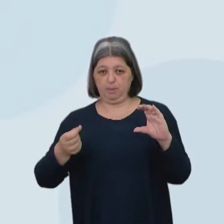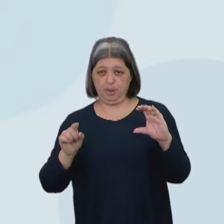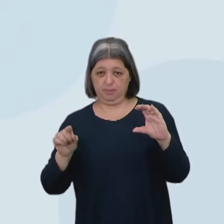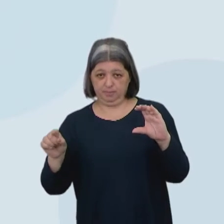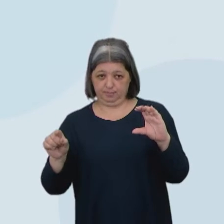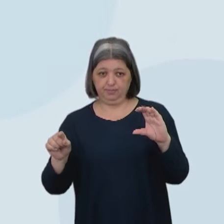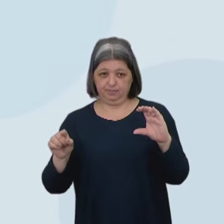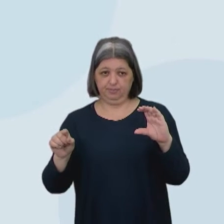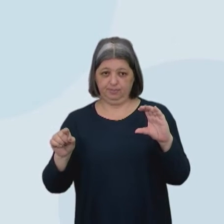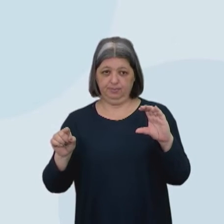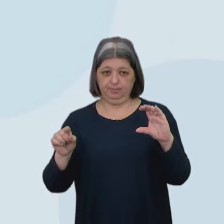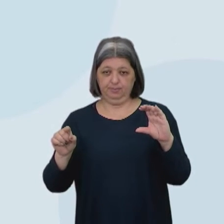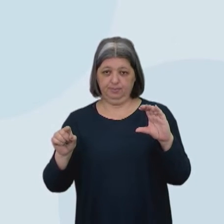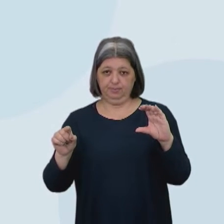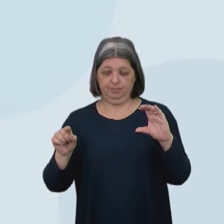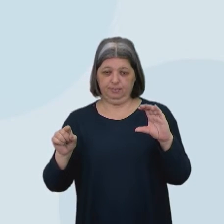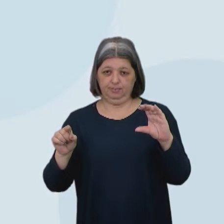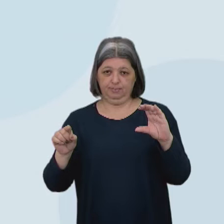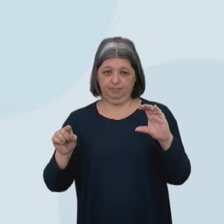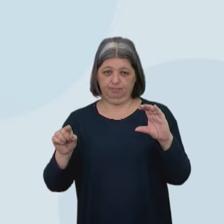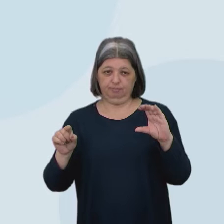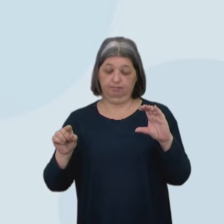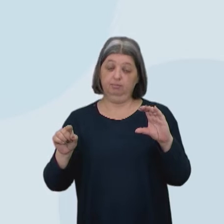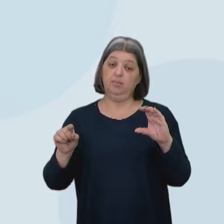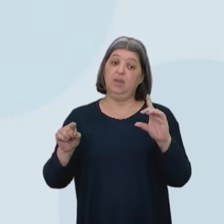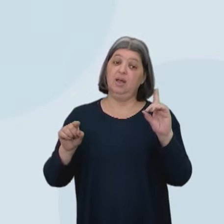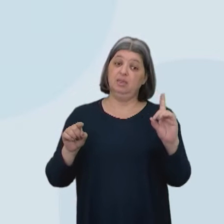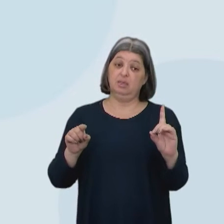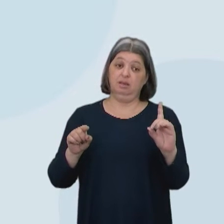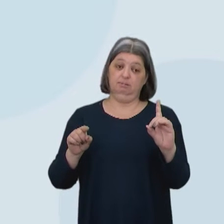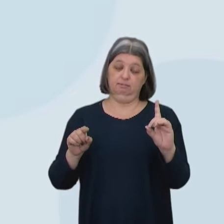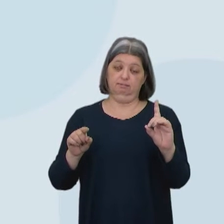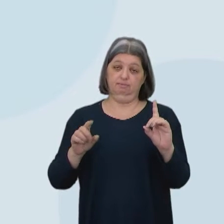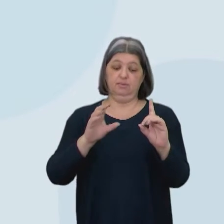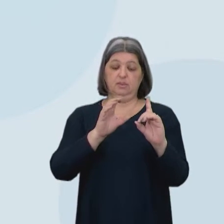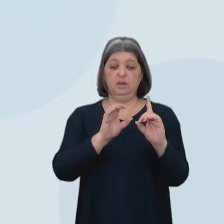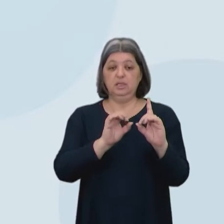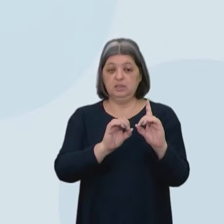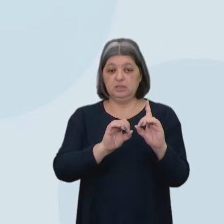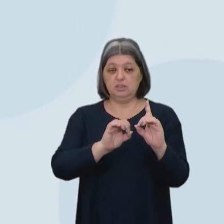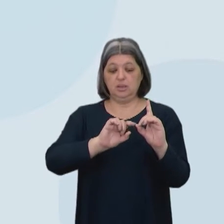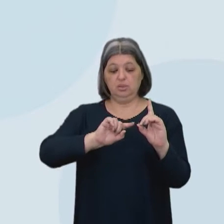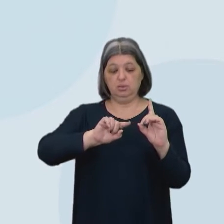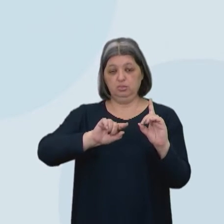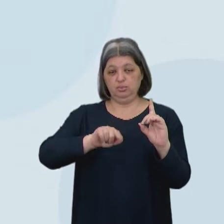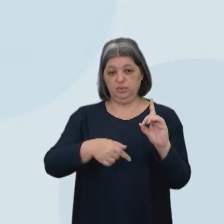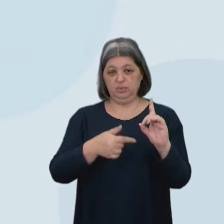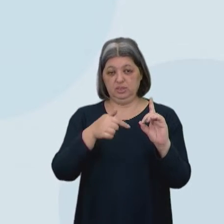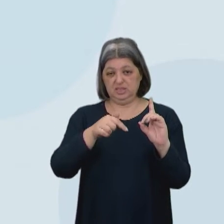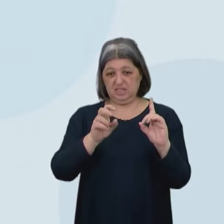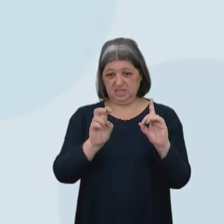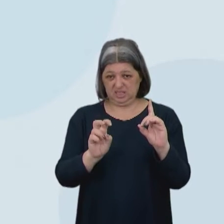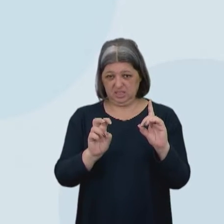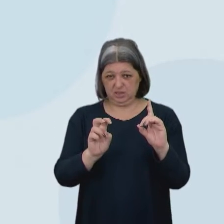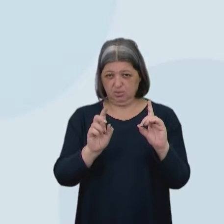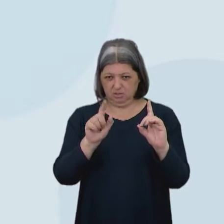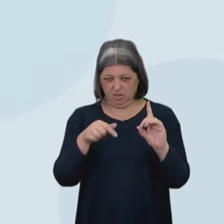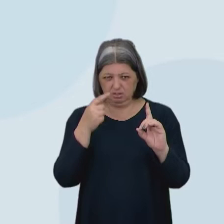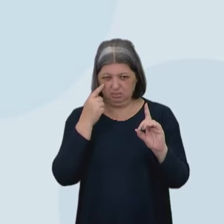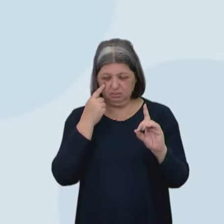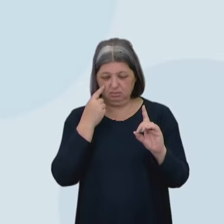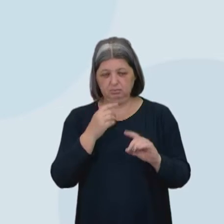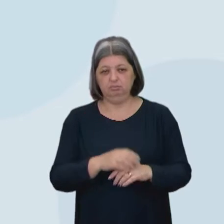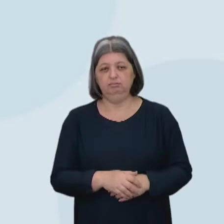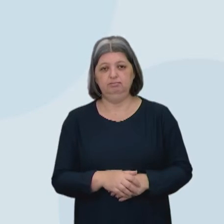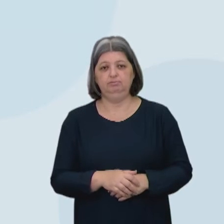0,6666666? 0,66666? Ou será item D? 3 dividido por 4 dá 0,75. Se você olhar, a